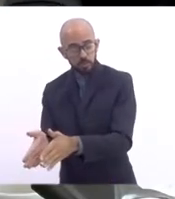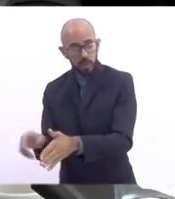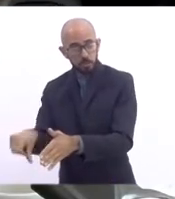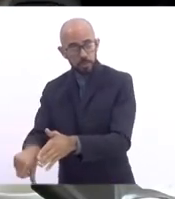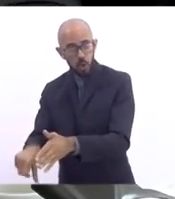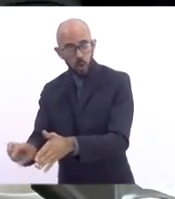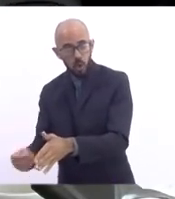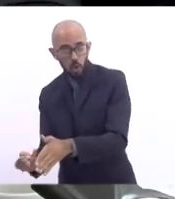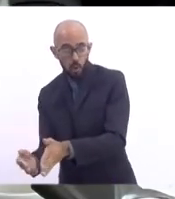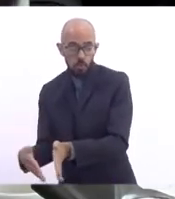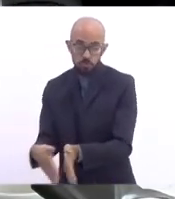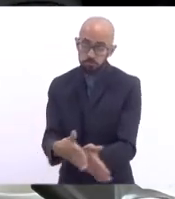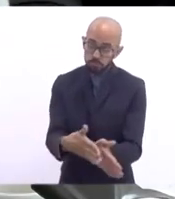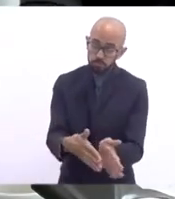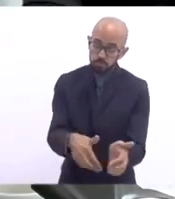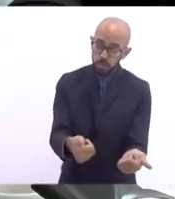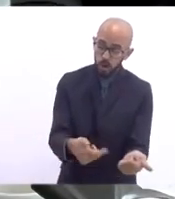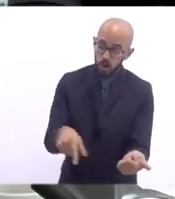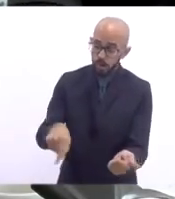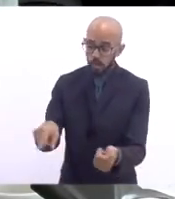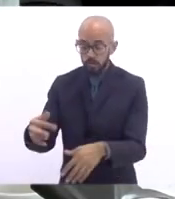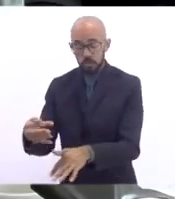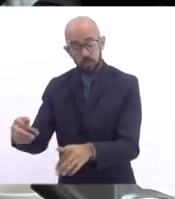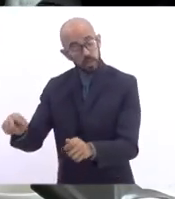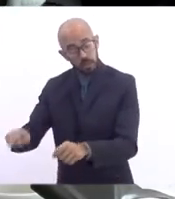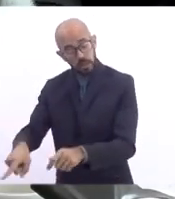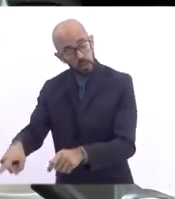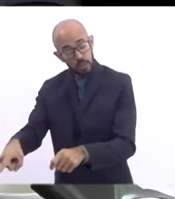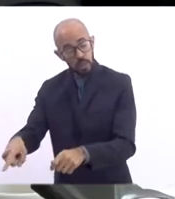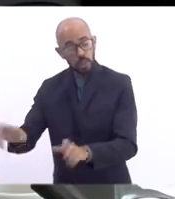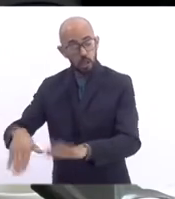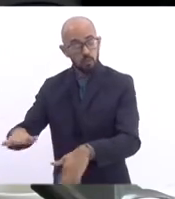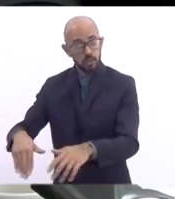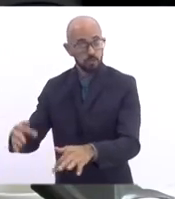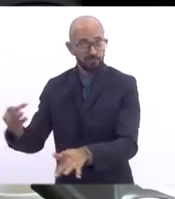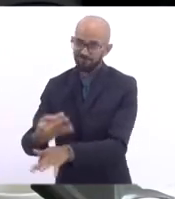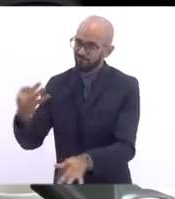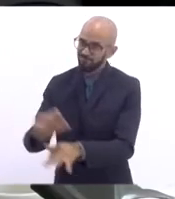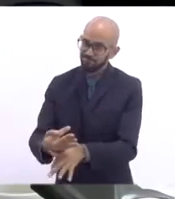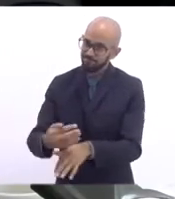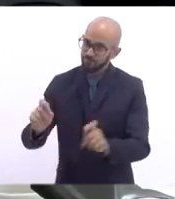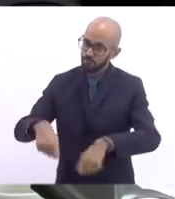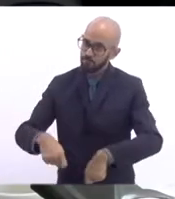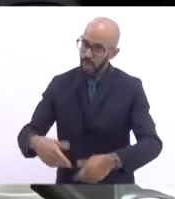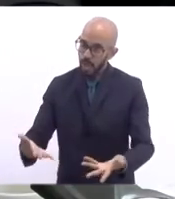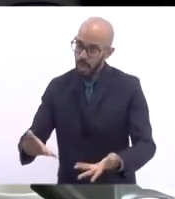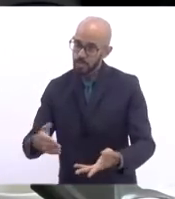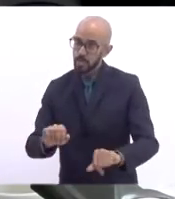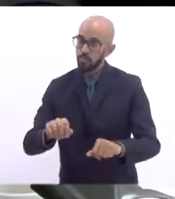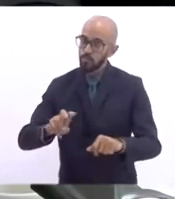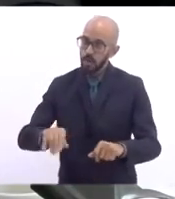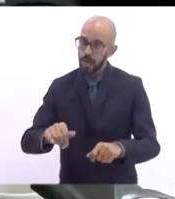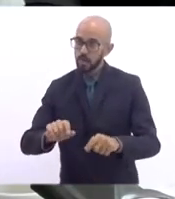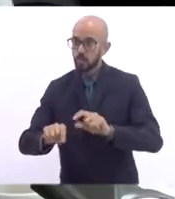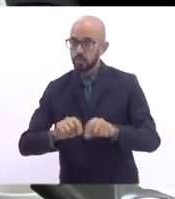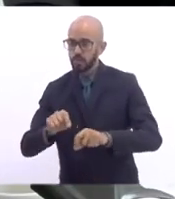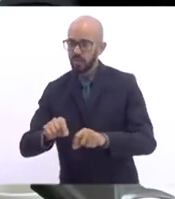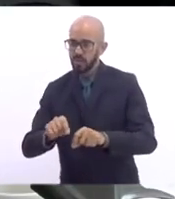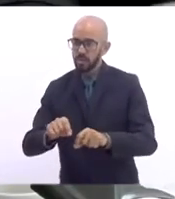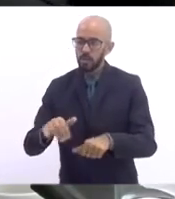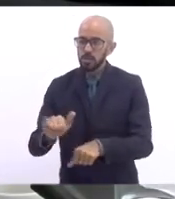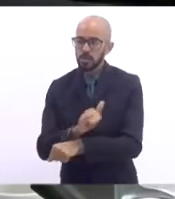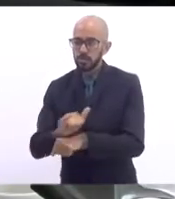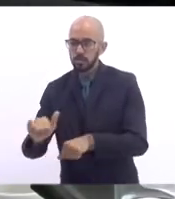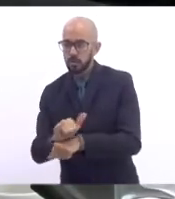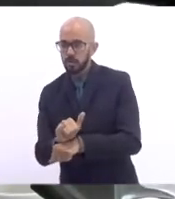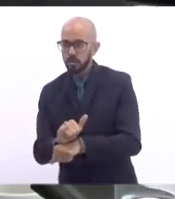- insustentável acredito que ele vai ficar em sustentar Mas tem uma uma mais uma uma sofisticação